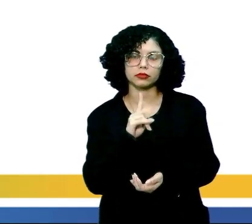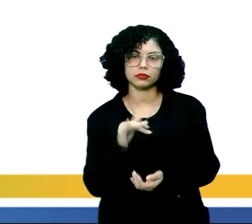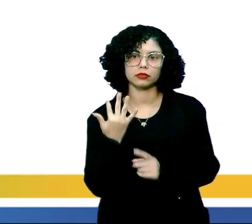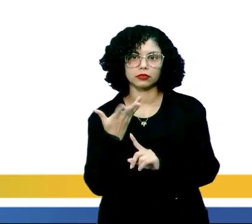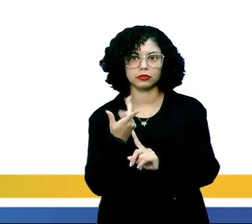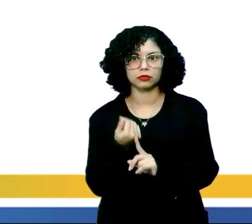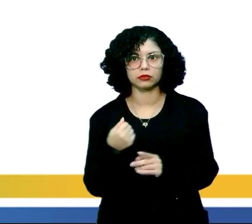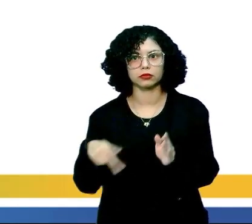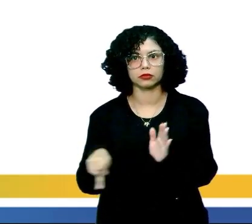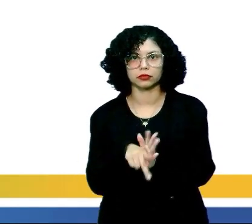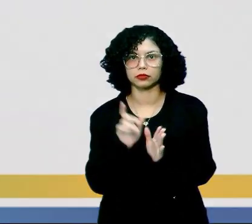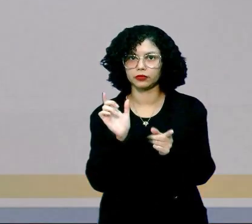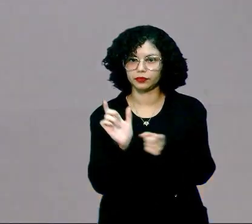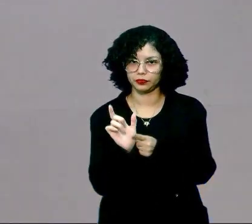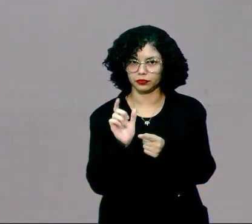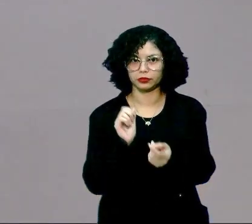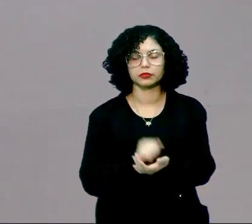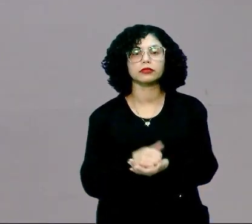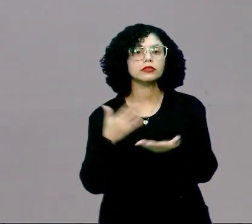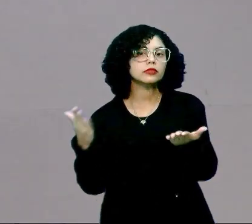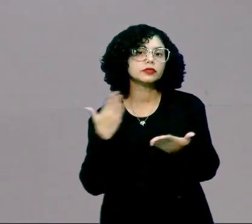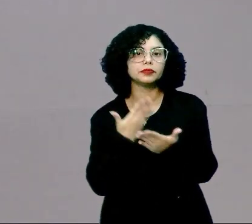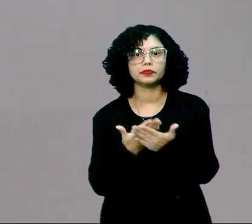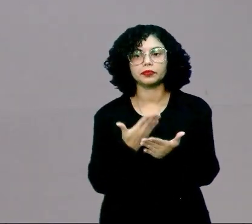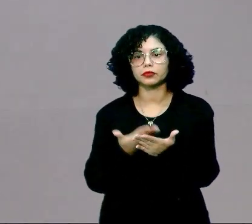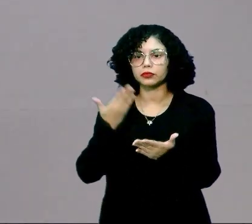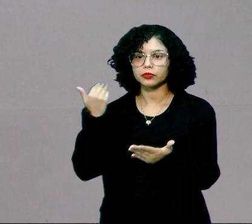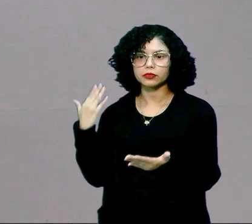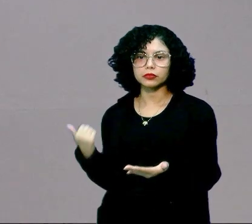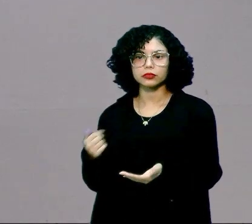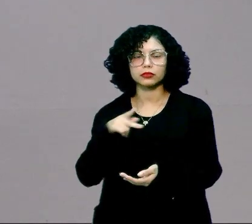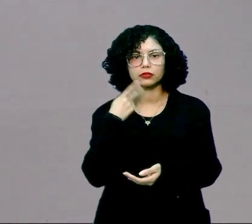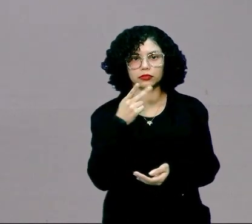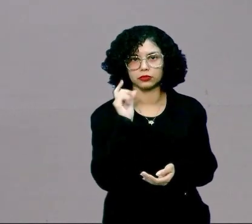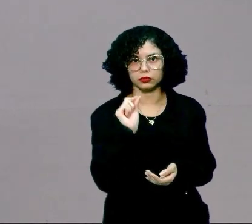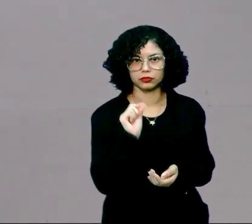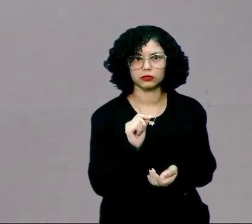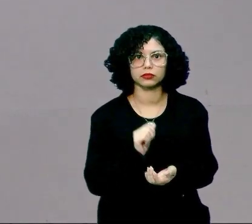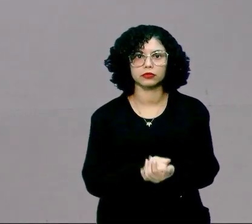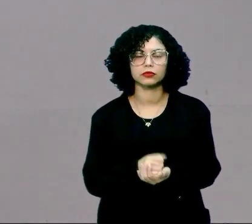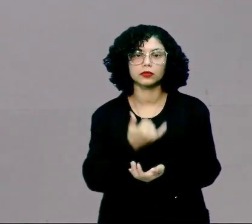que imita pela palavra. Então, em aulas anteriores, a gente falava